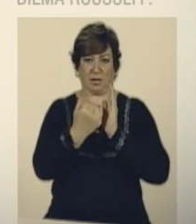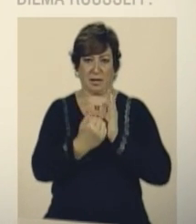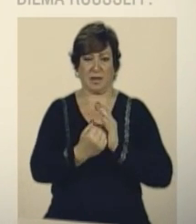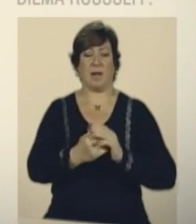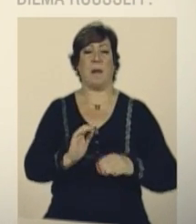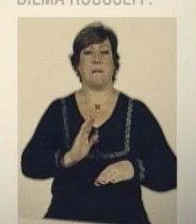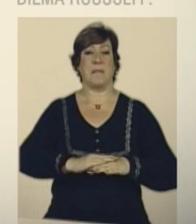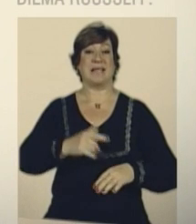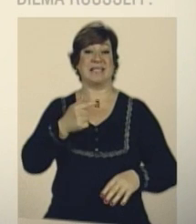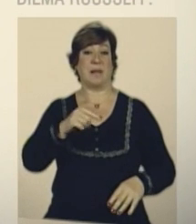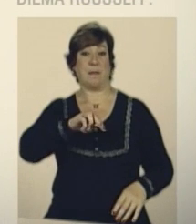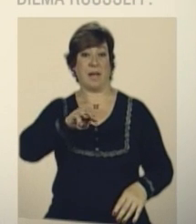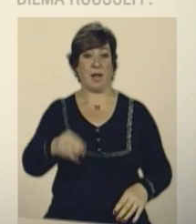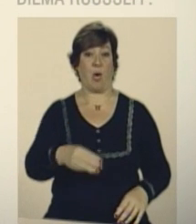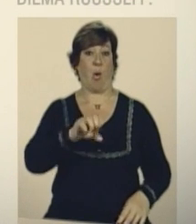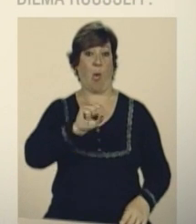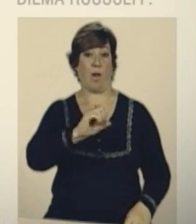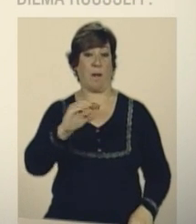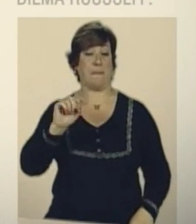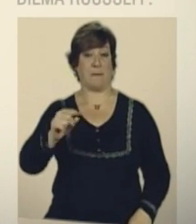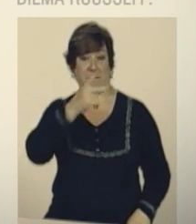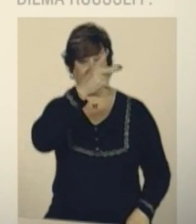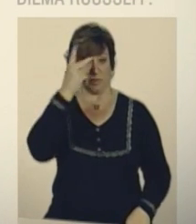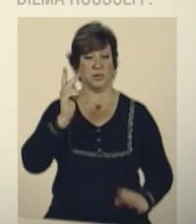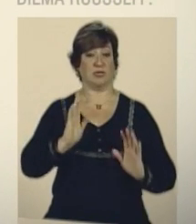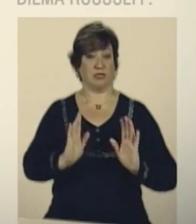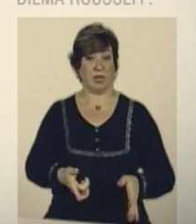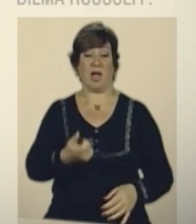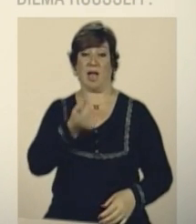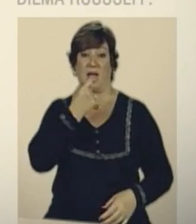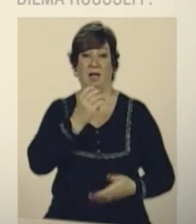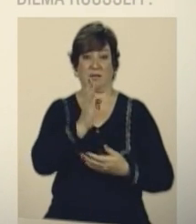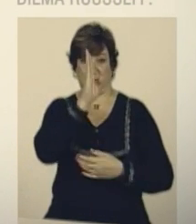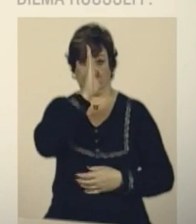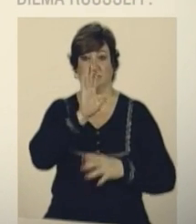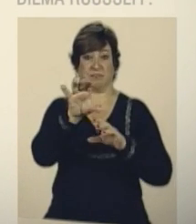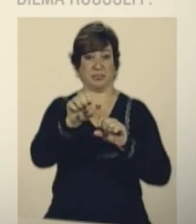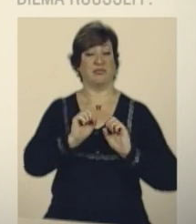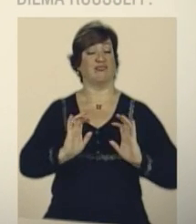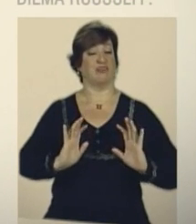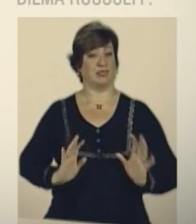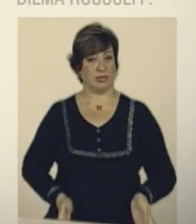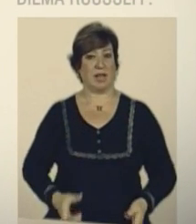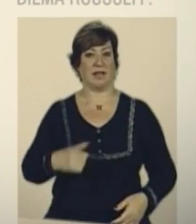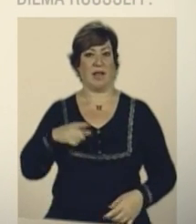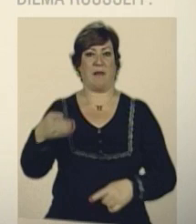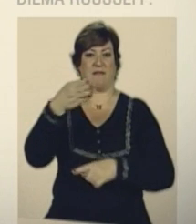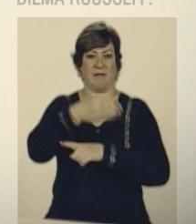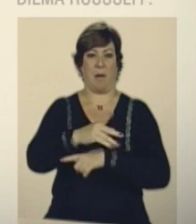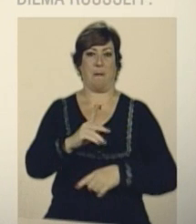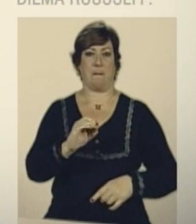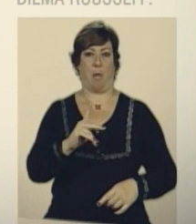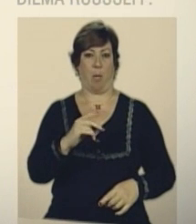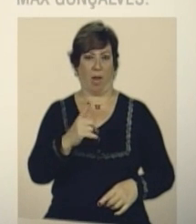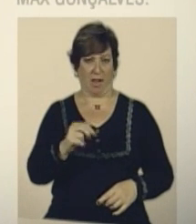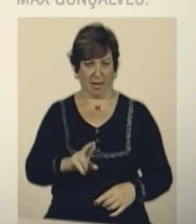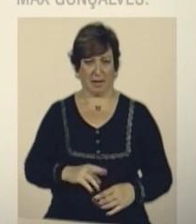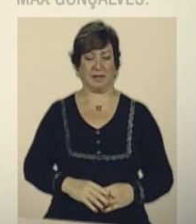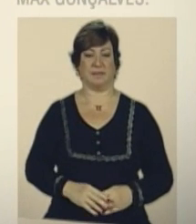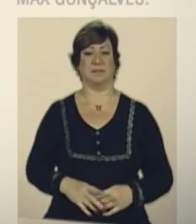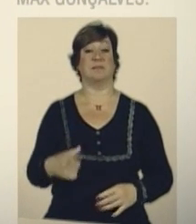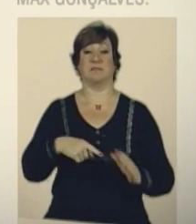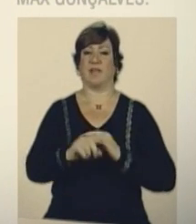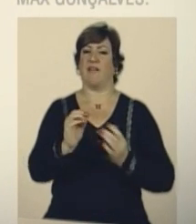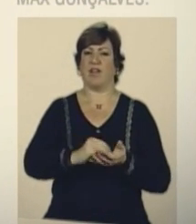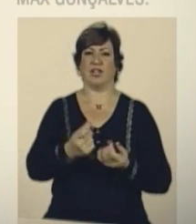mais de 7 mil 800.000 pessoas retiraram Esses medicamentos na rede a que tem Farmácia Popular a